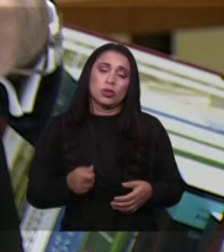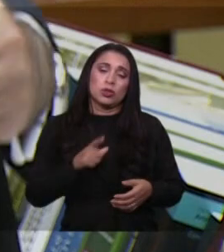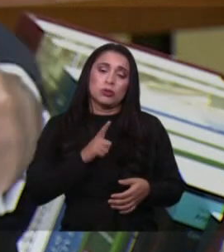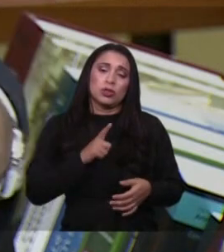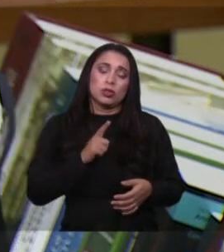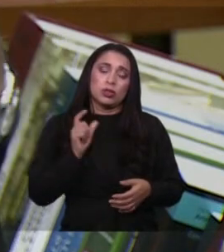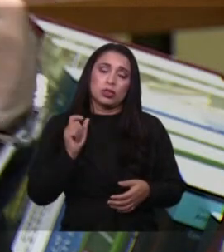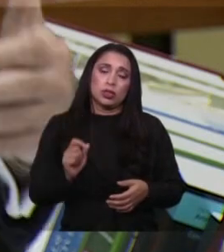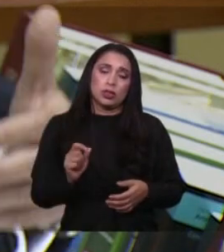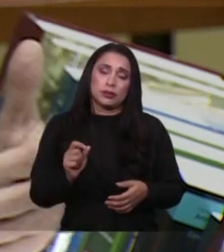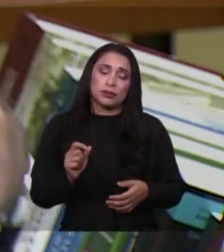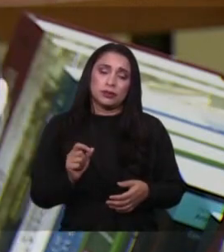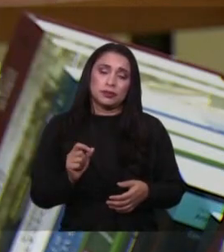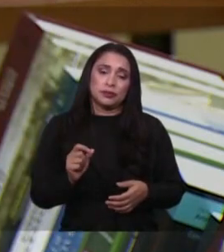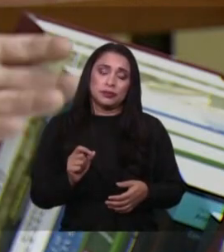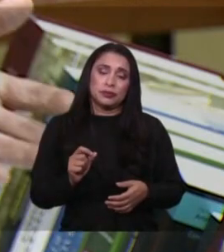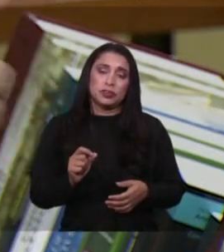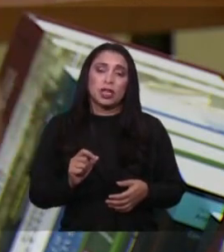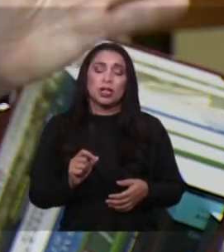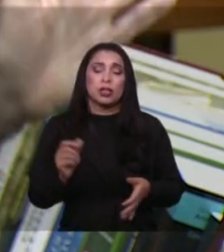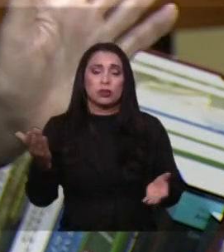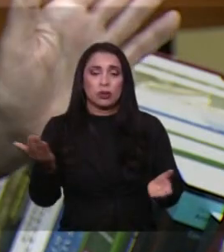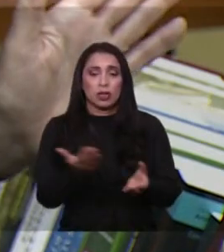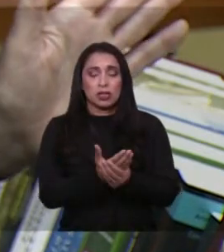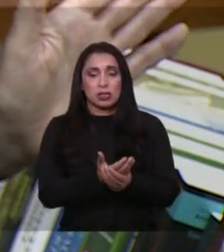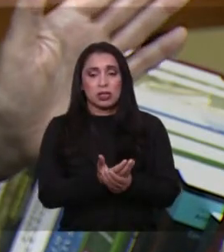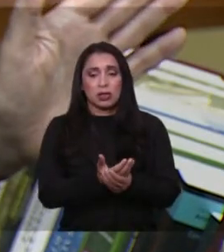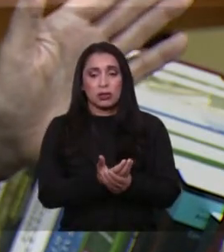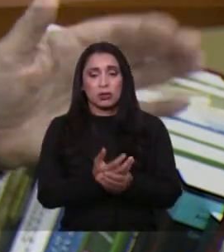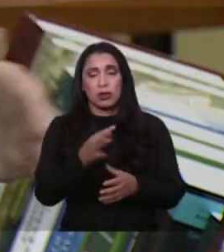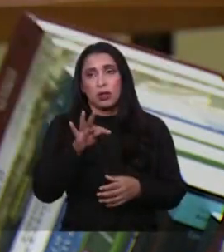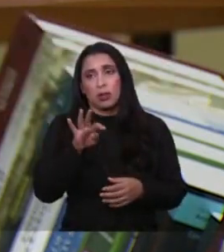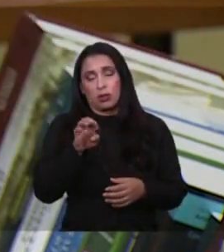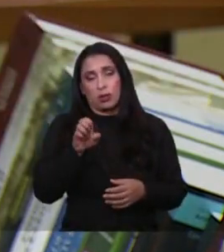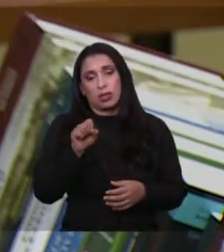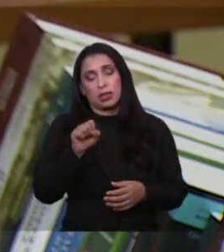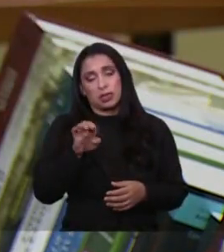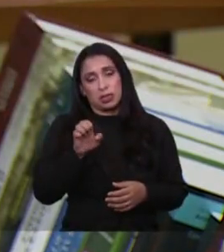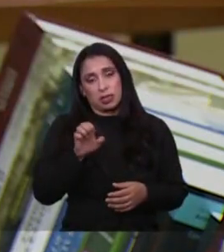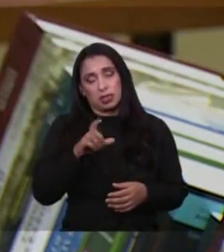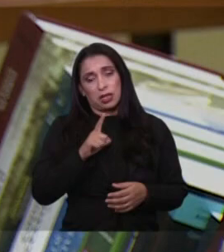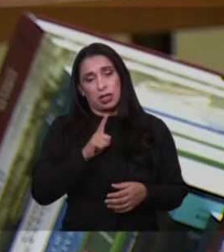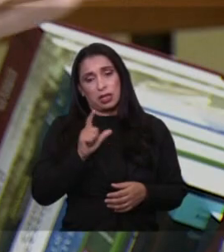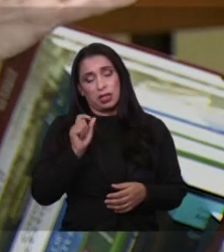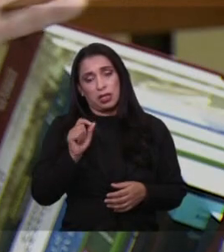ação ainda em tramitação adotar a tese do Supremo. Agora,